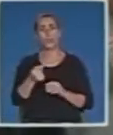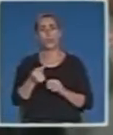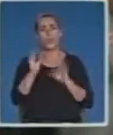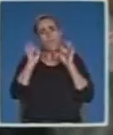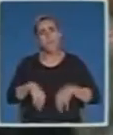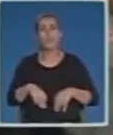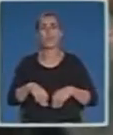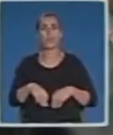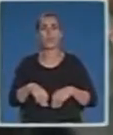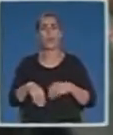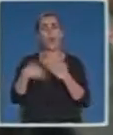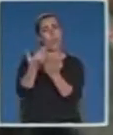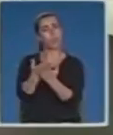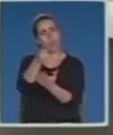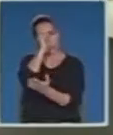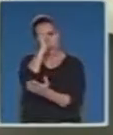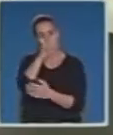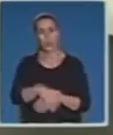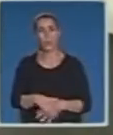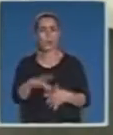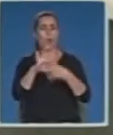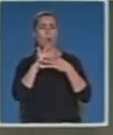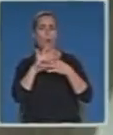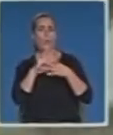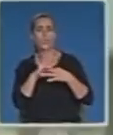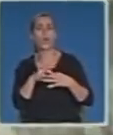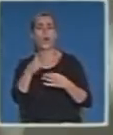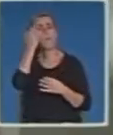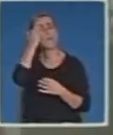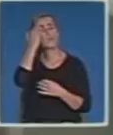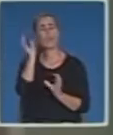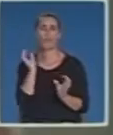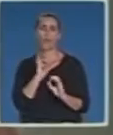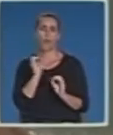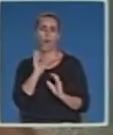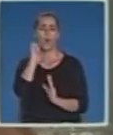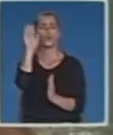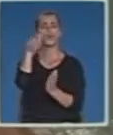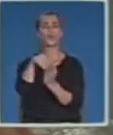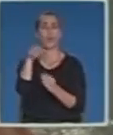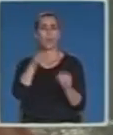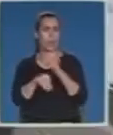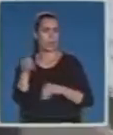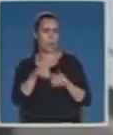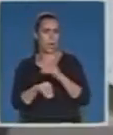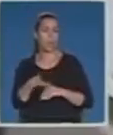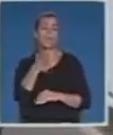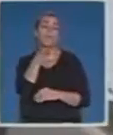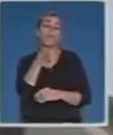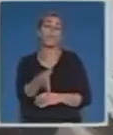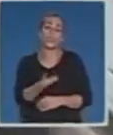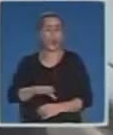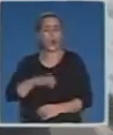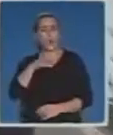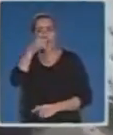de inserção e dava-lhes dignidade. A coligação não faz previsões sobre os resultados eleitorais, diz que confia